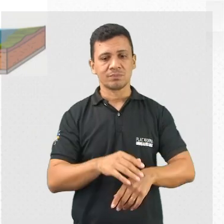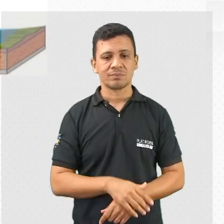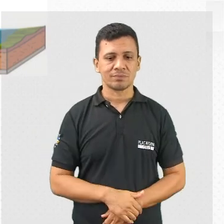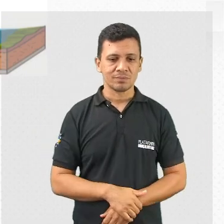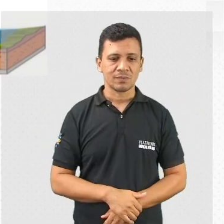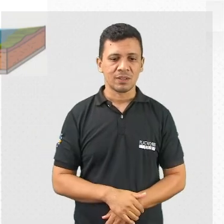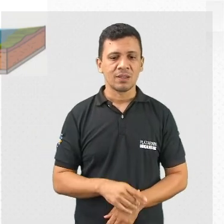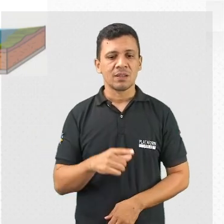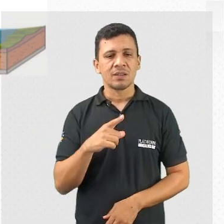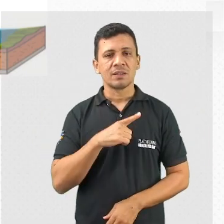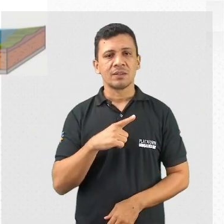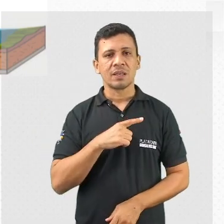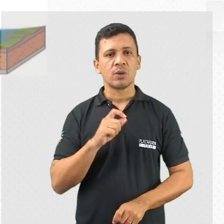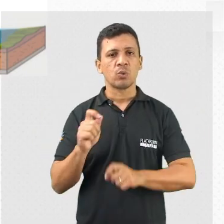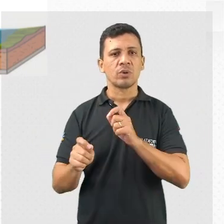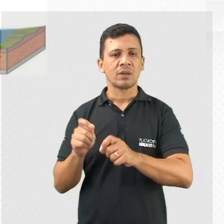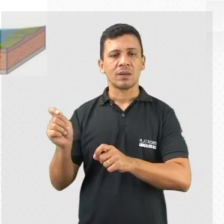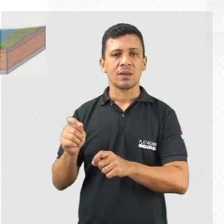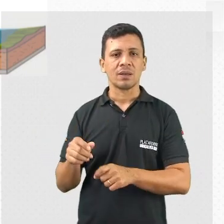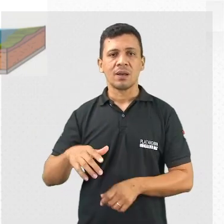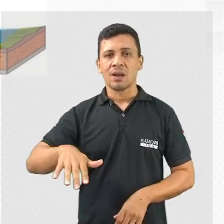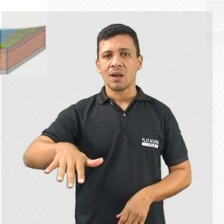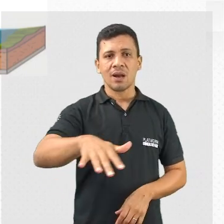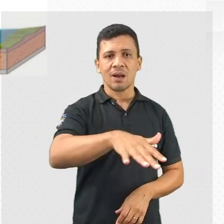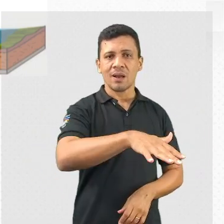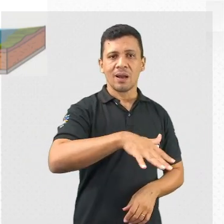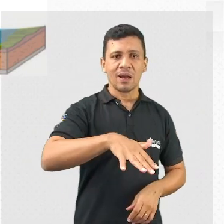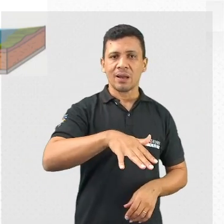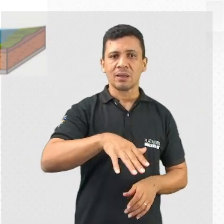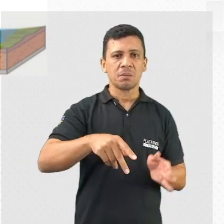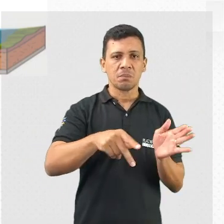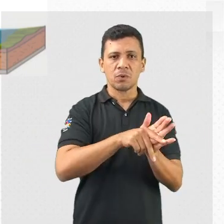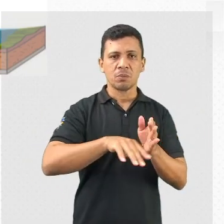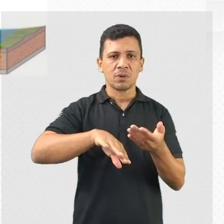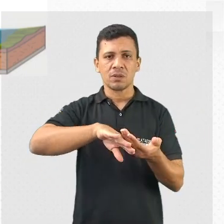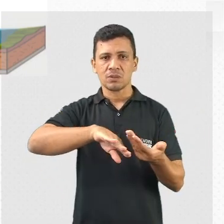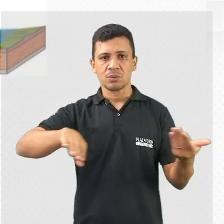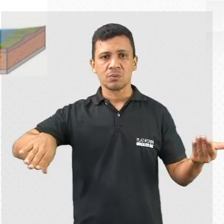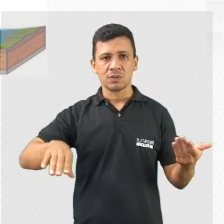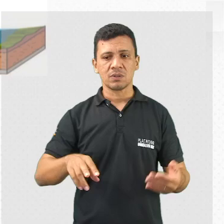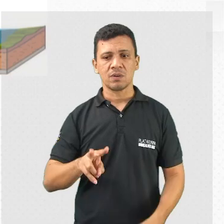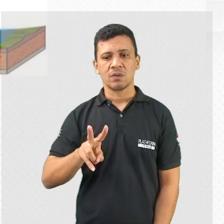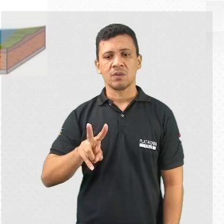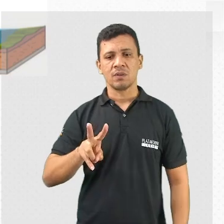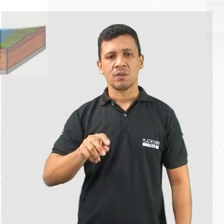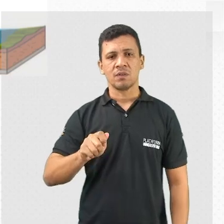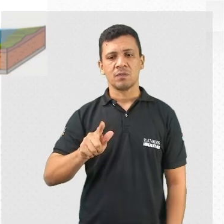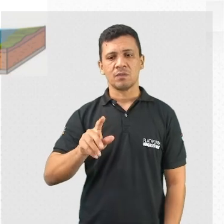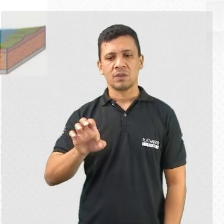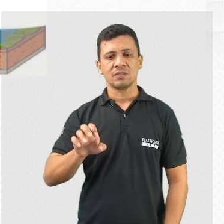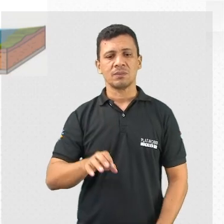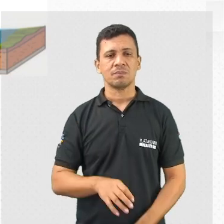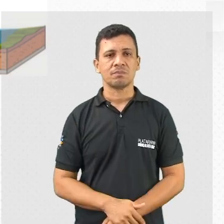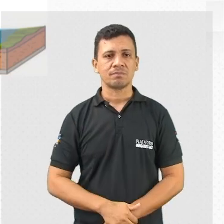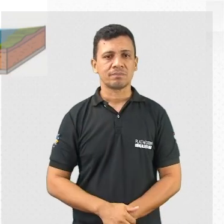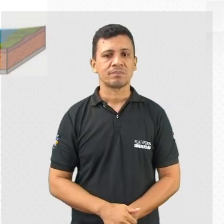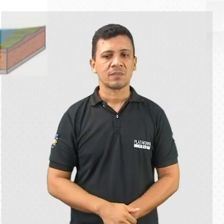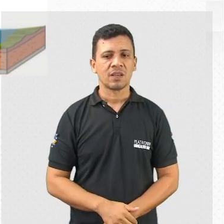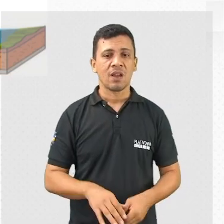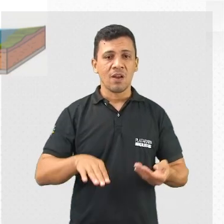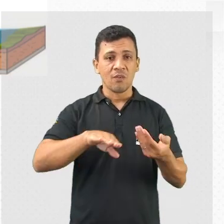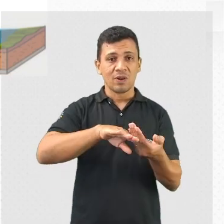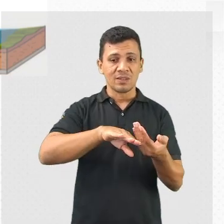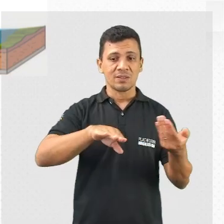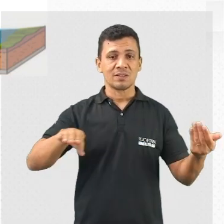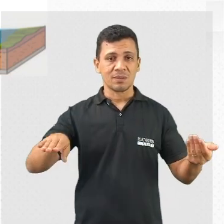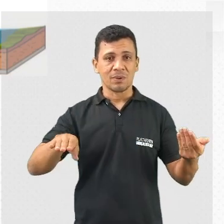Rift Valley, né? Que são justamente o quê? Vales de separação. O vale é uma estrutura assim, ó, tipo em V, tá certo? Então isso aqui vai se